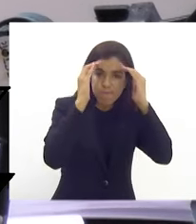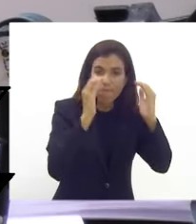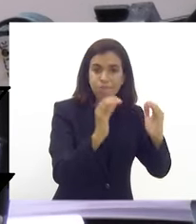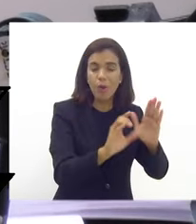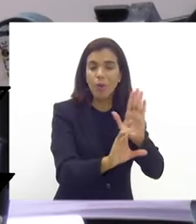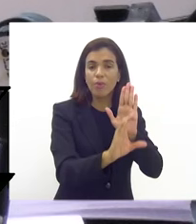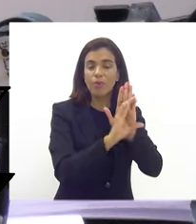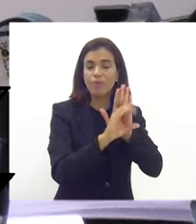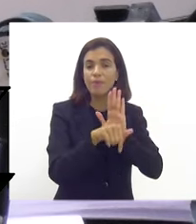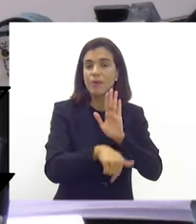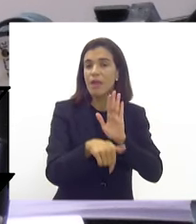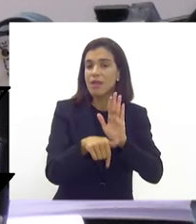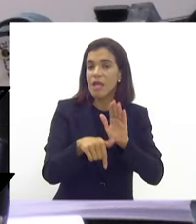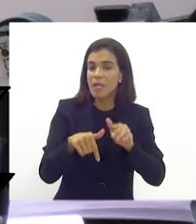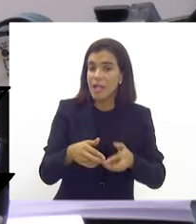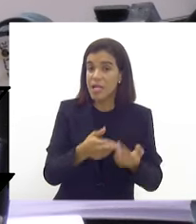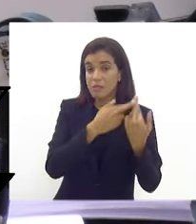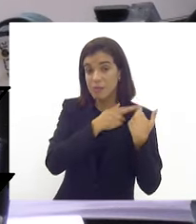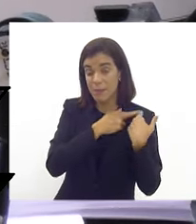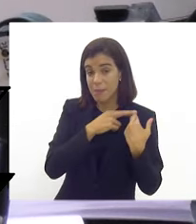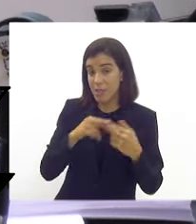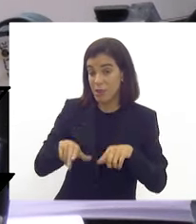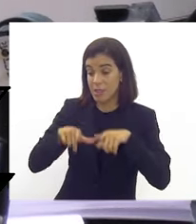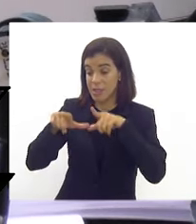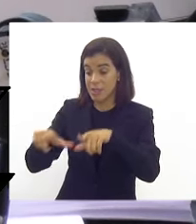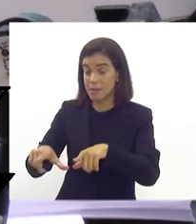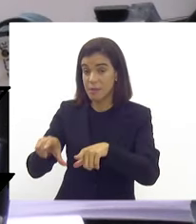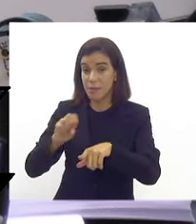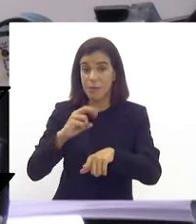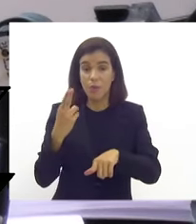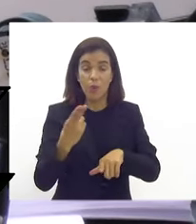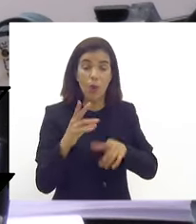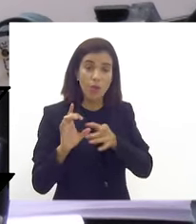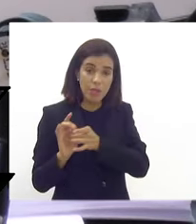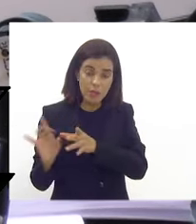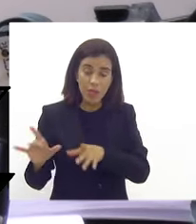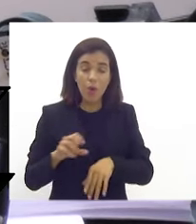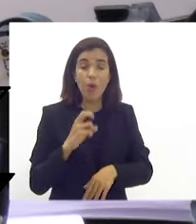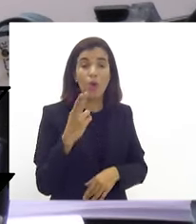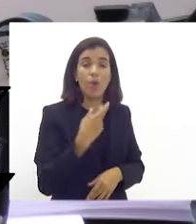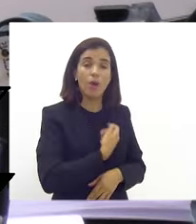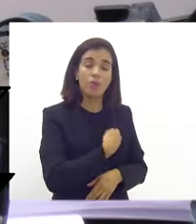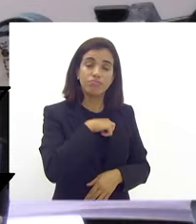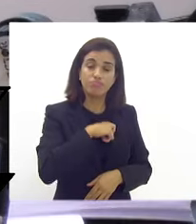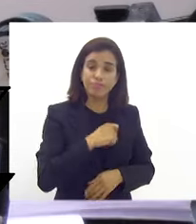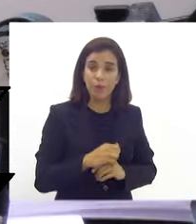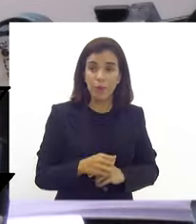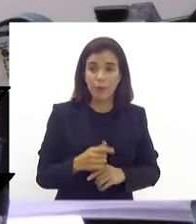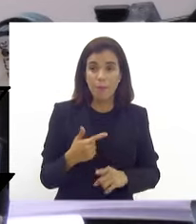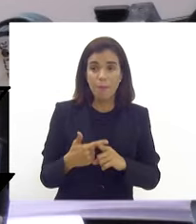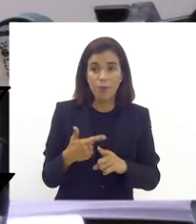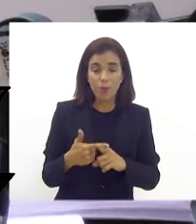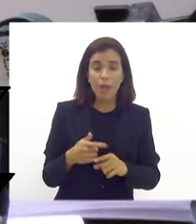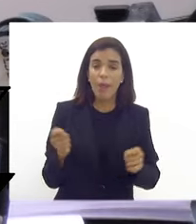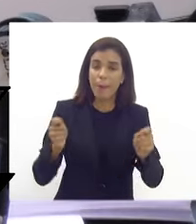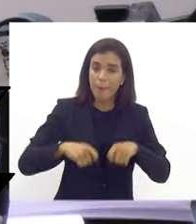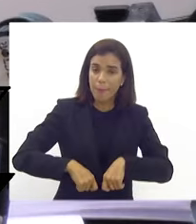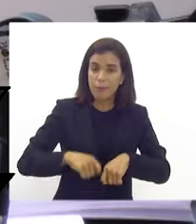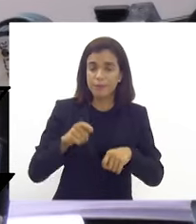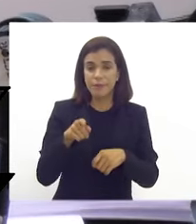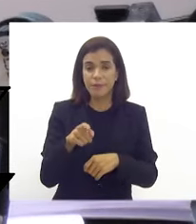órgão que detém atribuição de licenciamento ou autorização no que se s no Caps por quê abstratamente é possível inferir